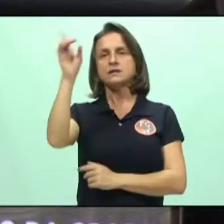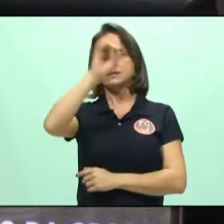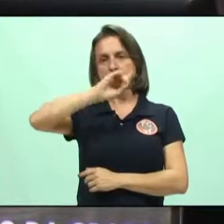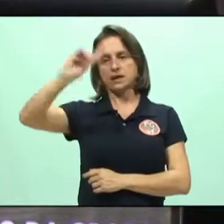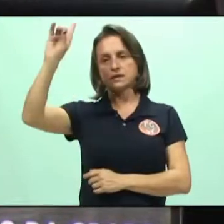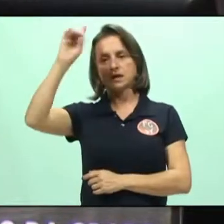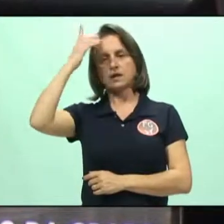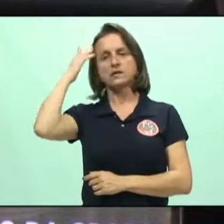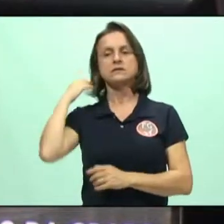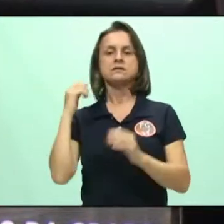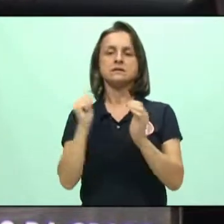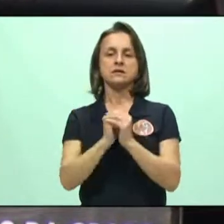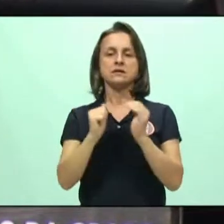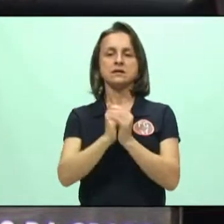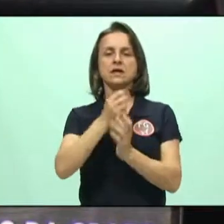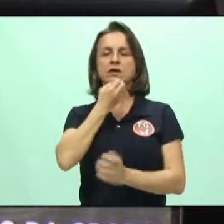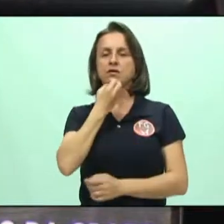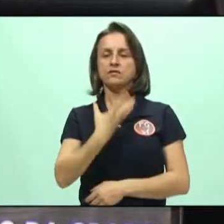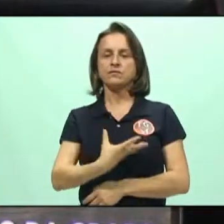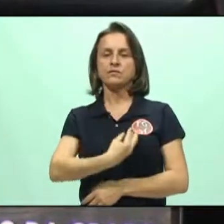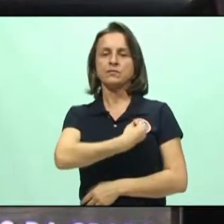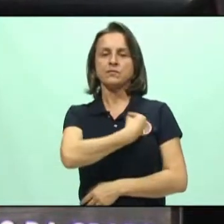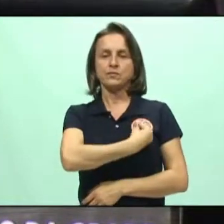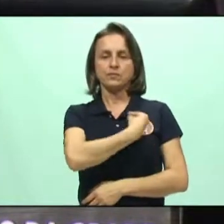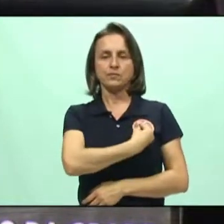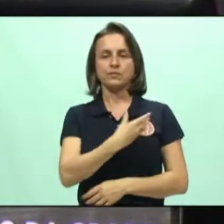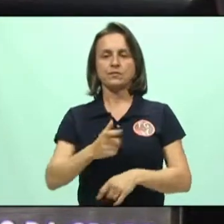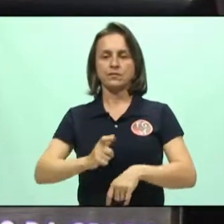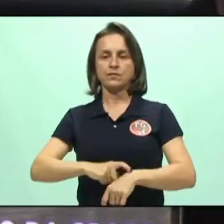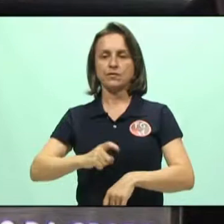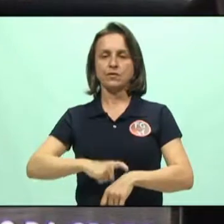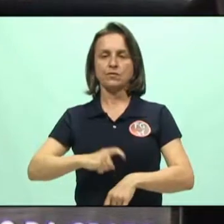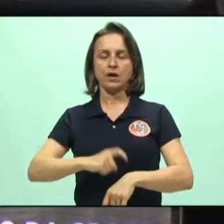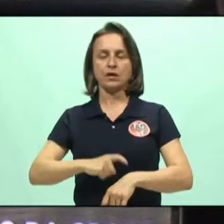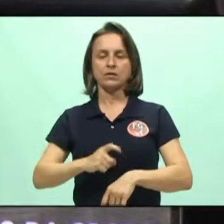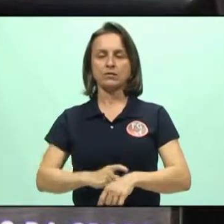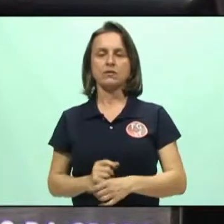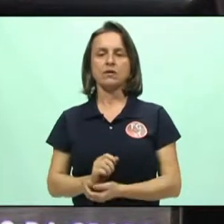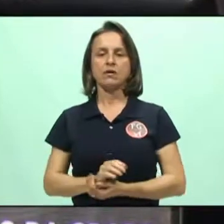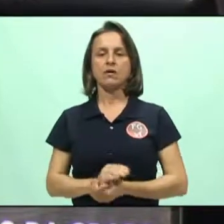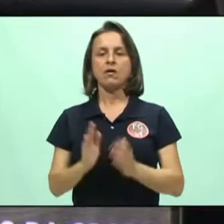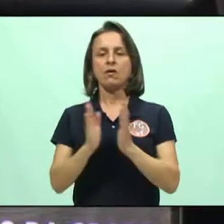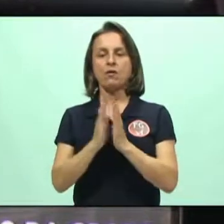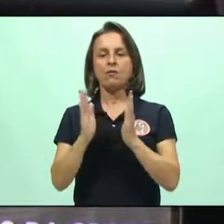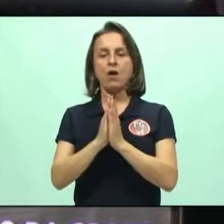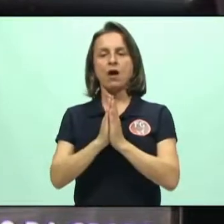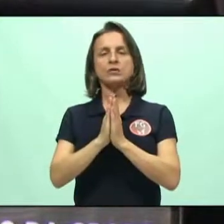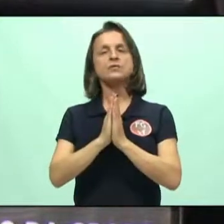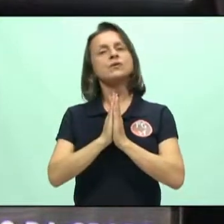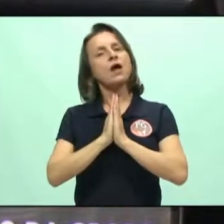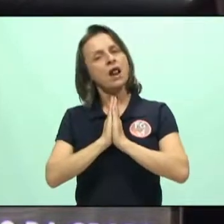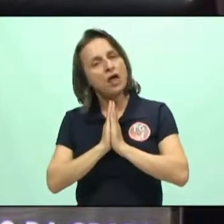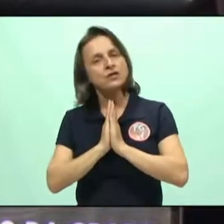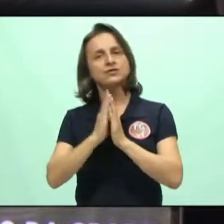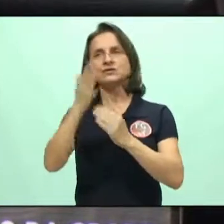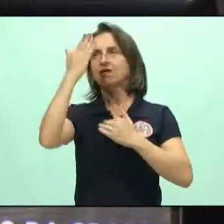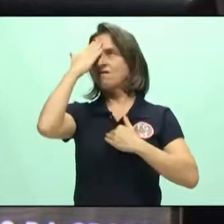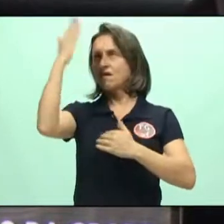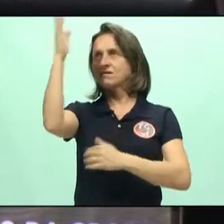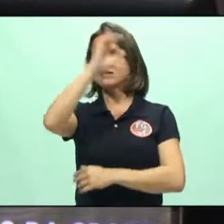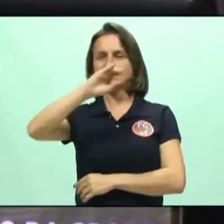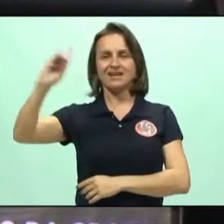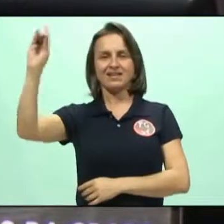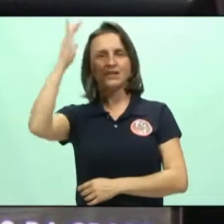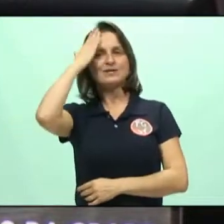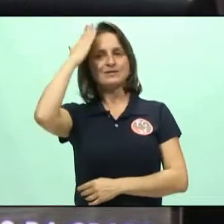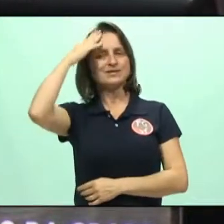eu tenho certeza que nós temos nesse momento é fazer um ato de gratidão agradecer a Deus eu tenho